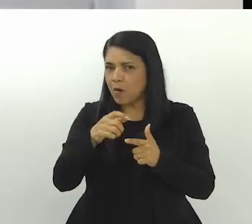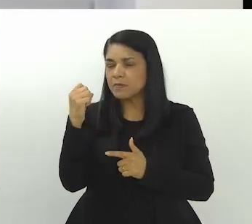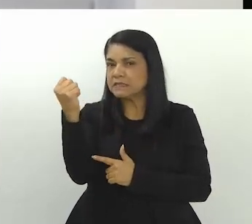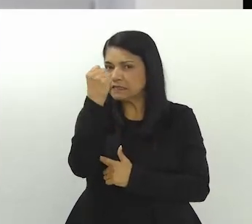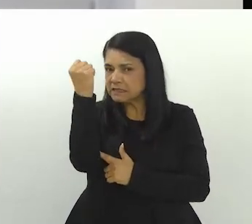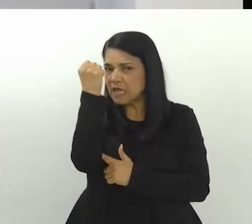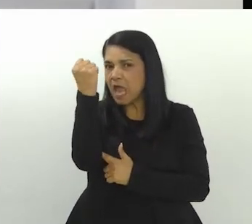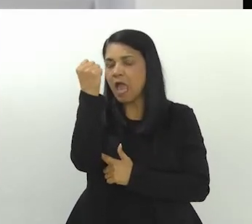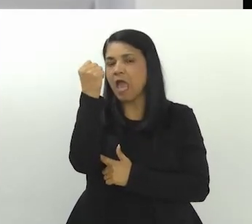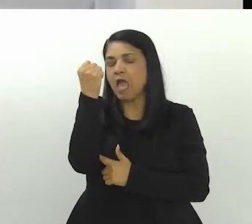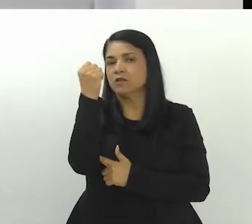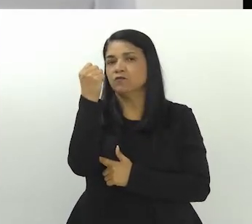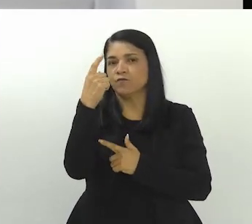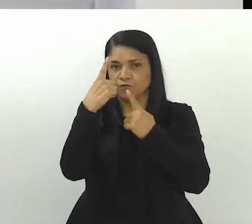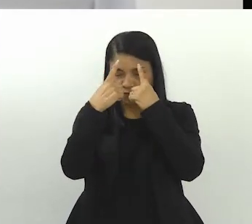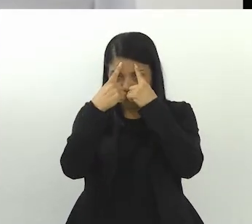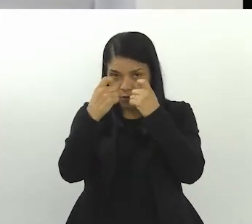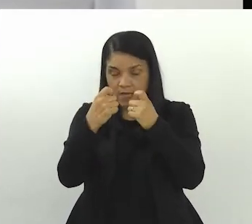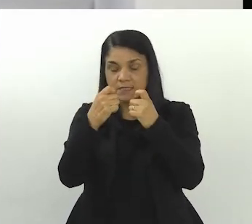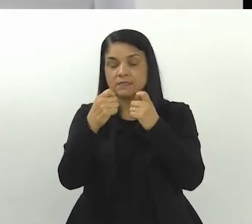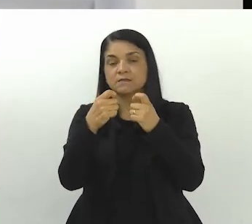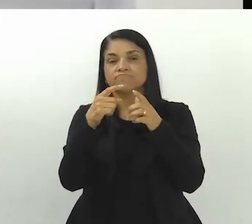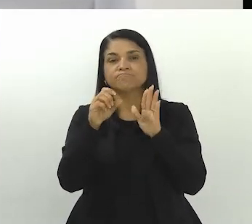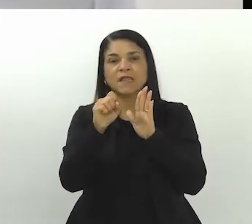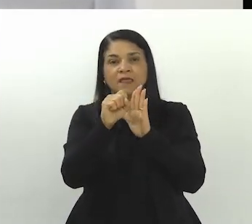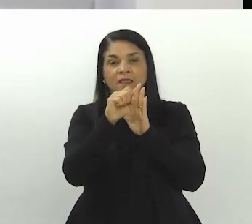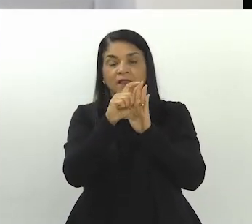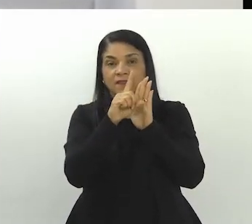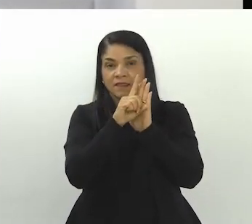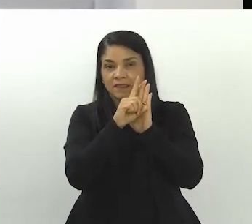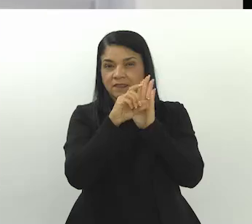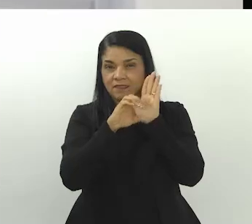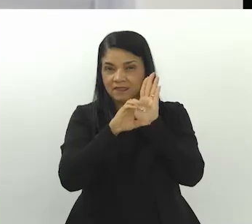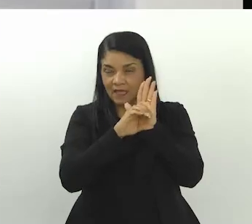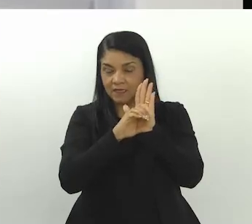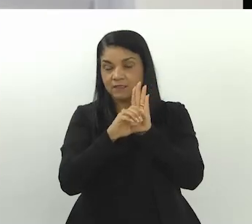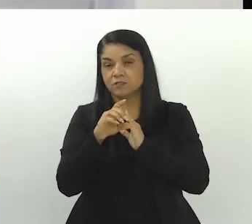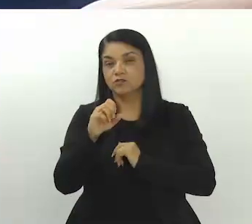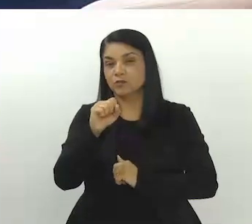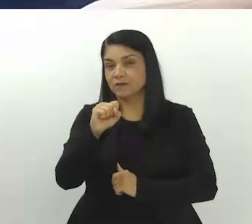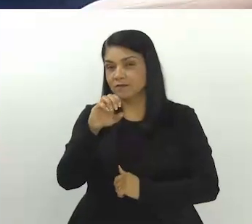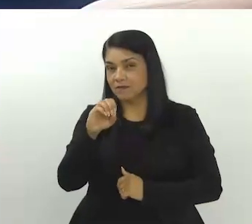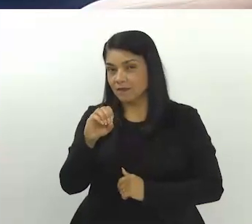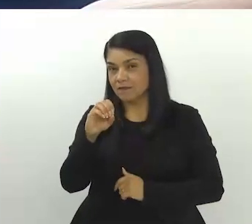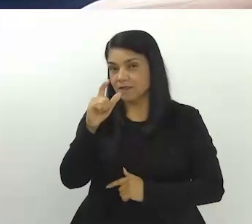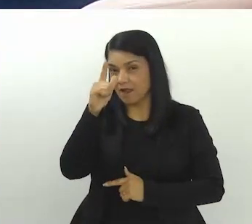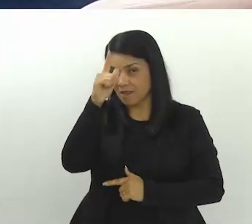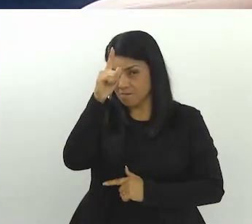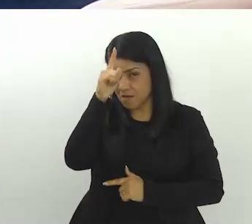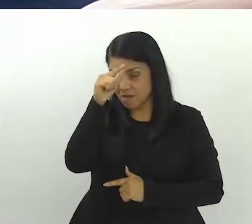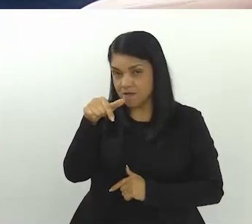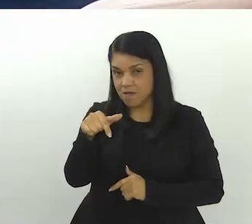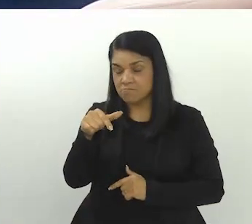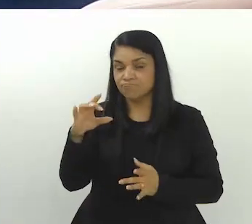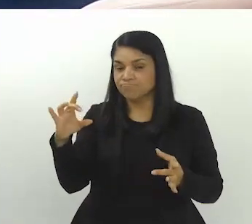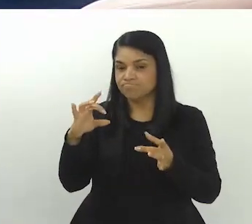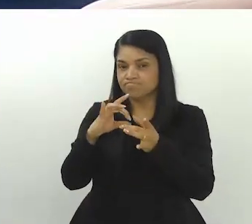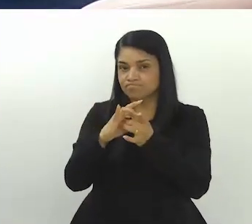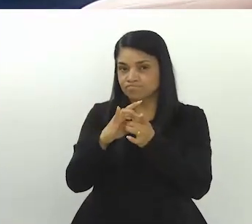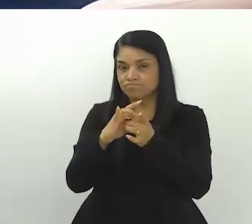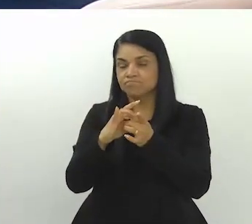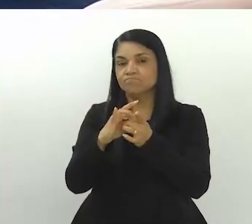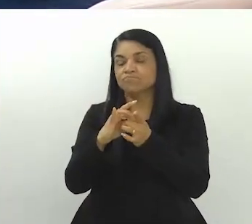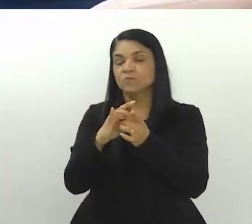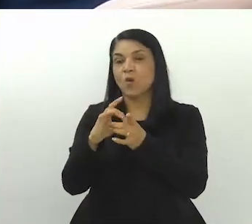um problema seríssimo de violência com o hooliganismo no começo da década de 80, inclusive o hooliganismo no começo da década de 80 ali na Alemanha